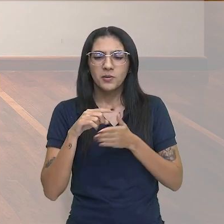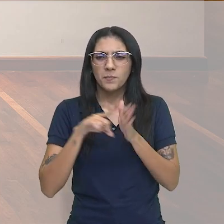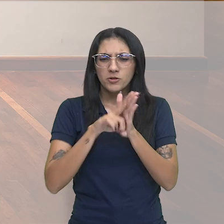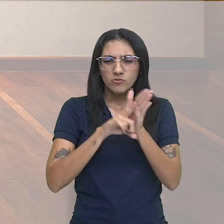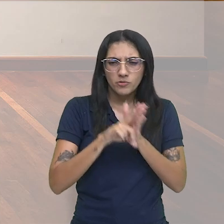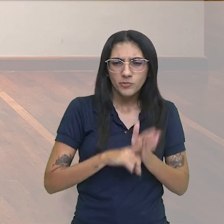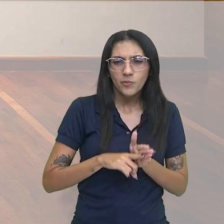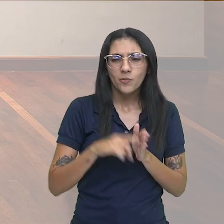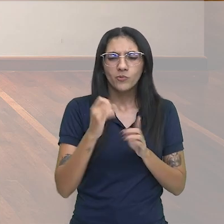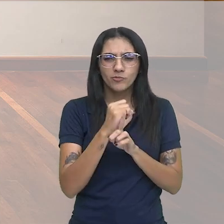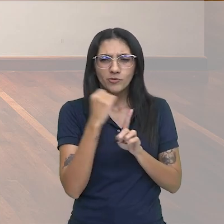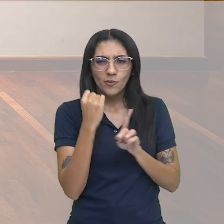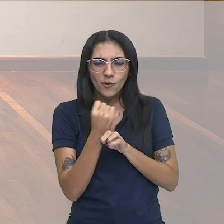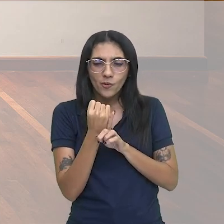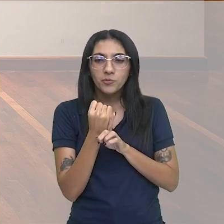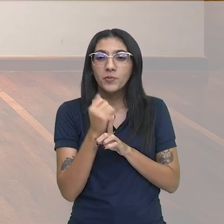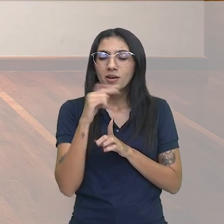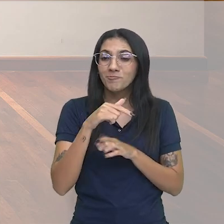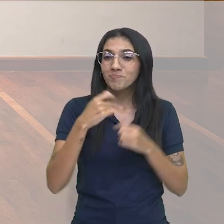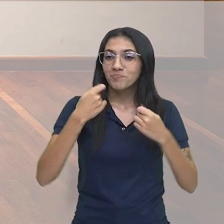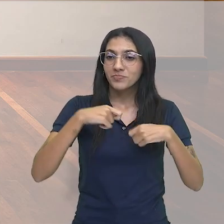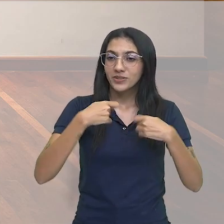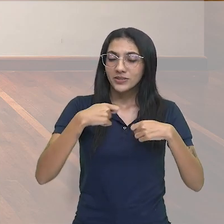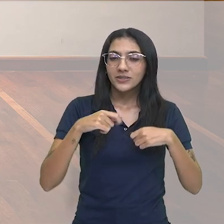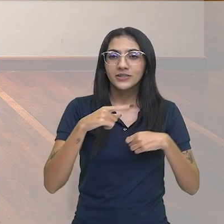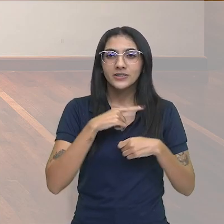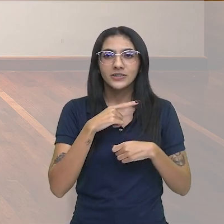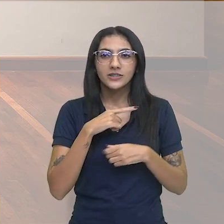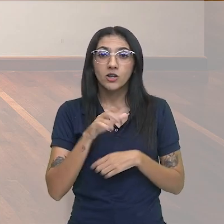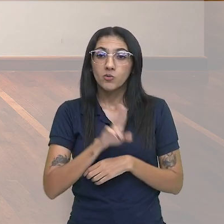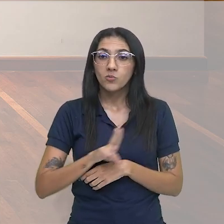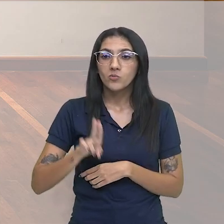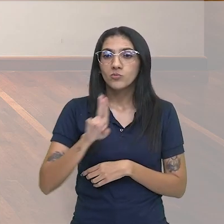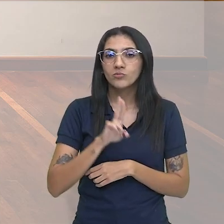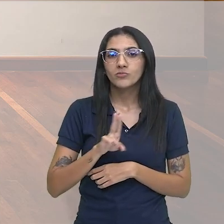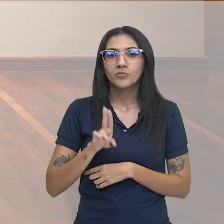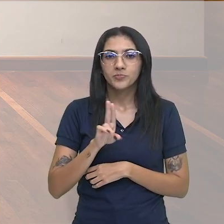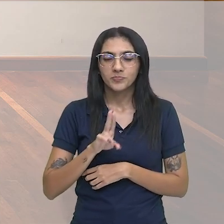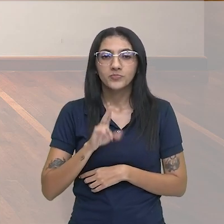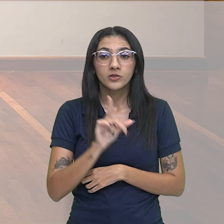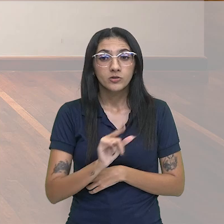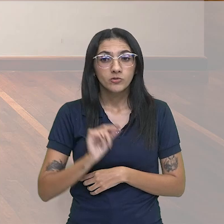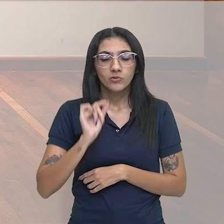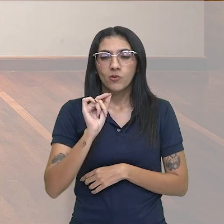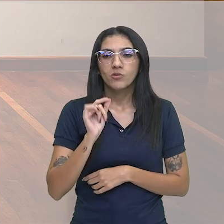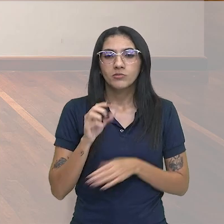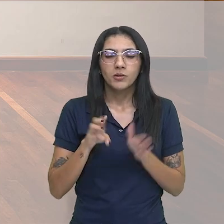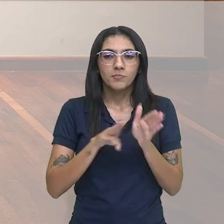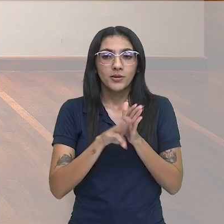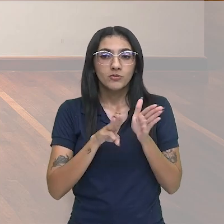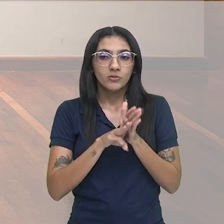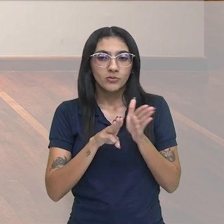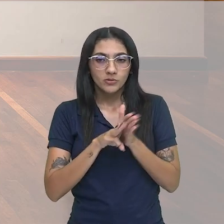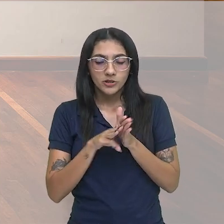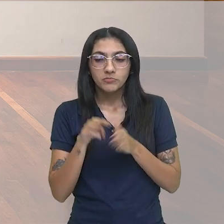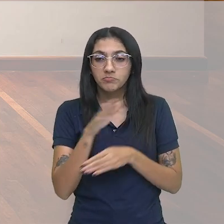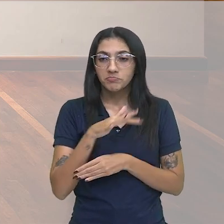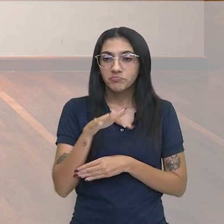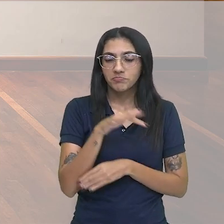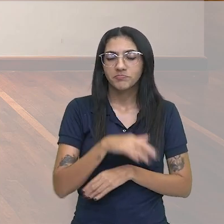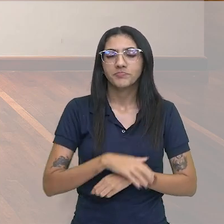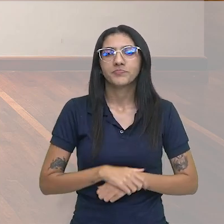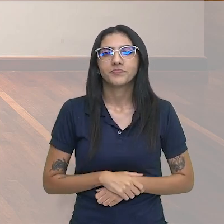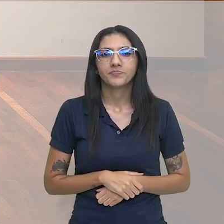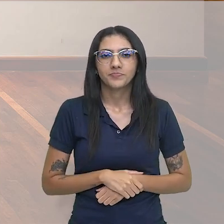que o sociólogo tem que elege como forma de estudo da sociedade,